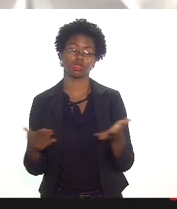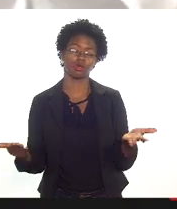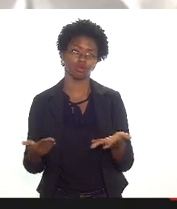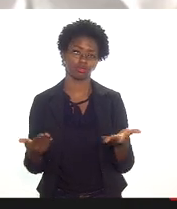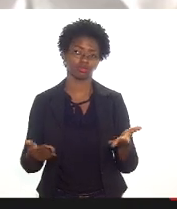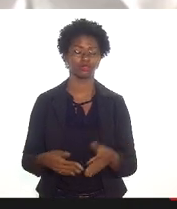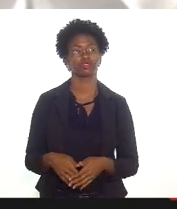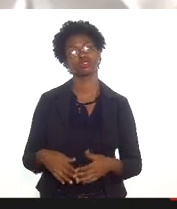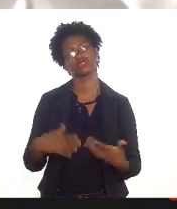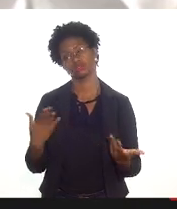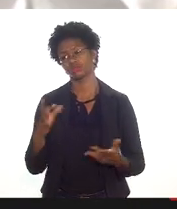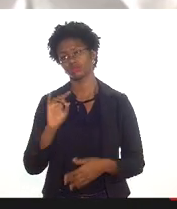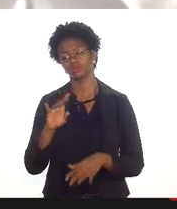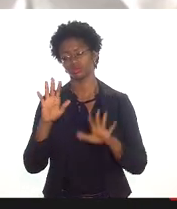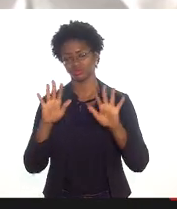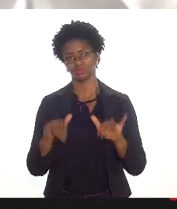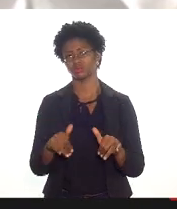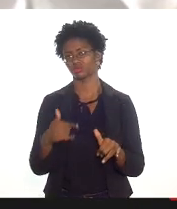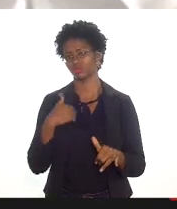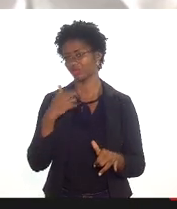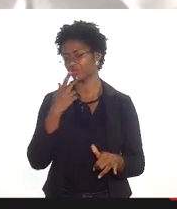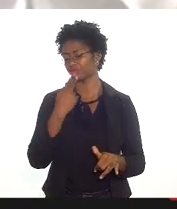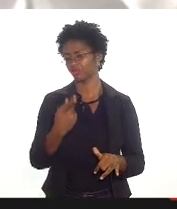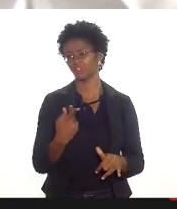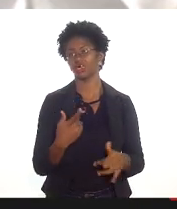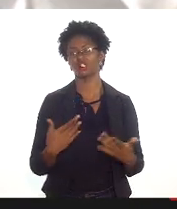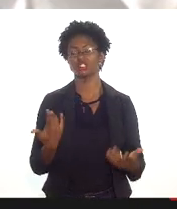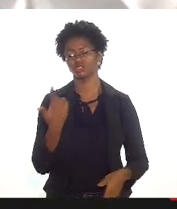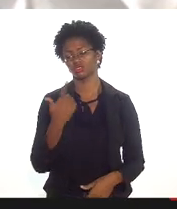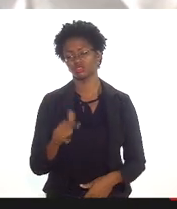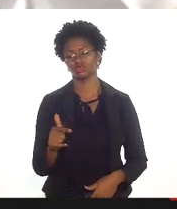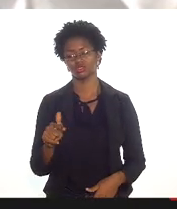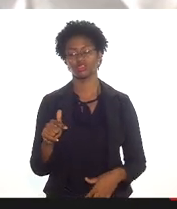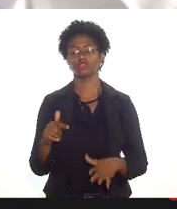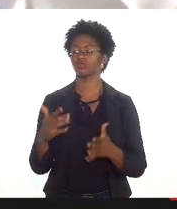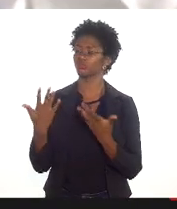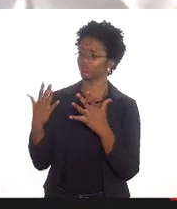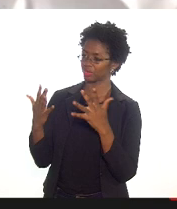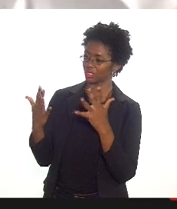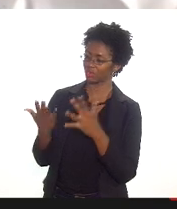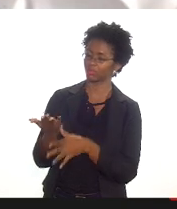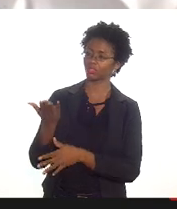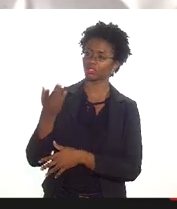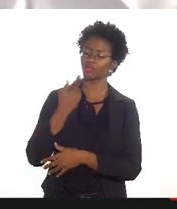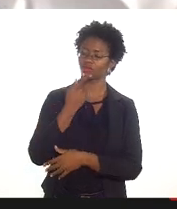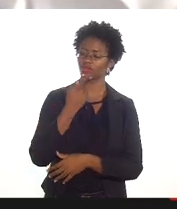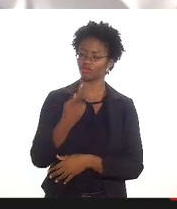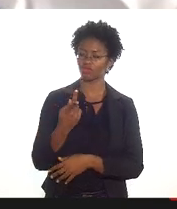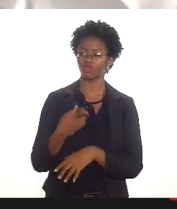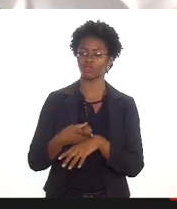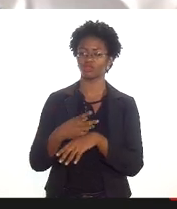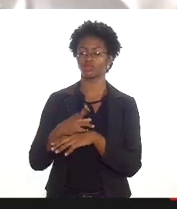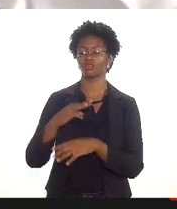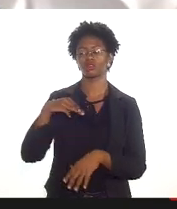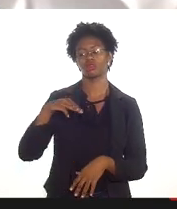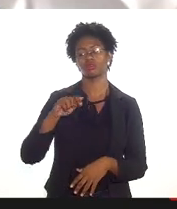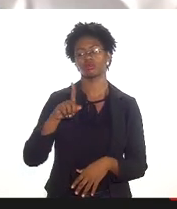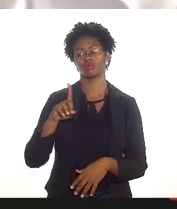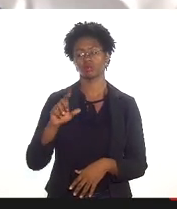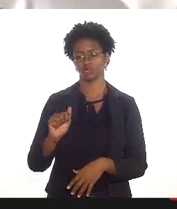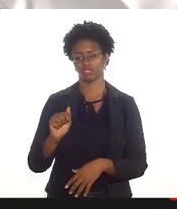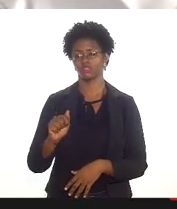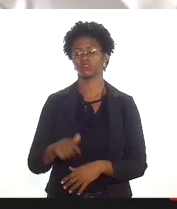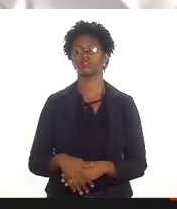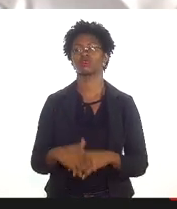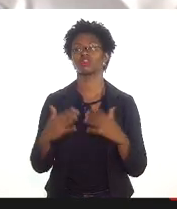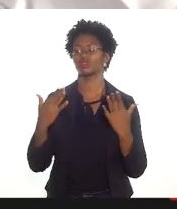anos. Eram essas minhas considerações, e mais uma vez aqui elogiando a fala da doutora Magda e externando